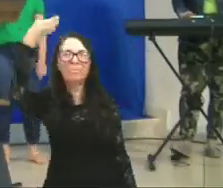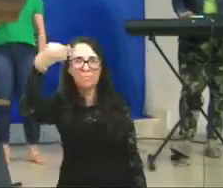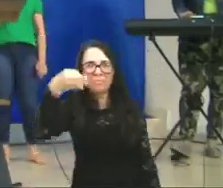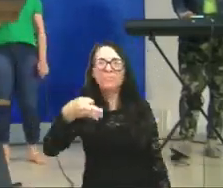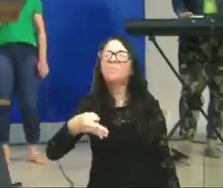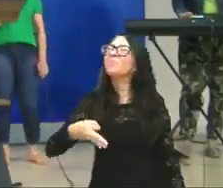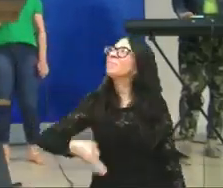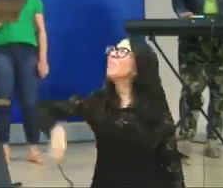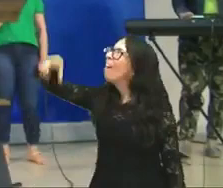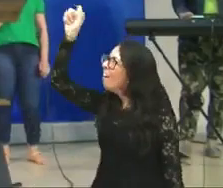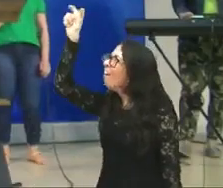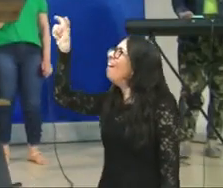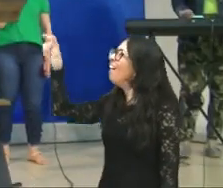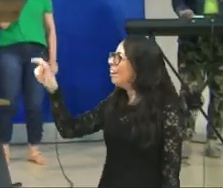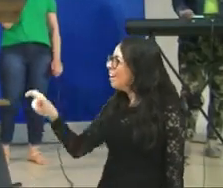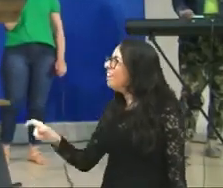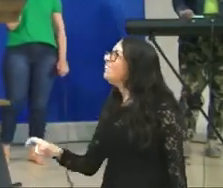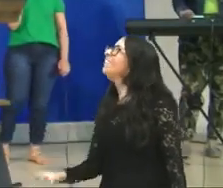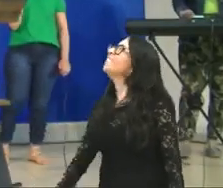santo,